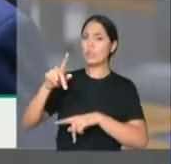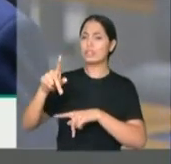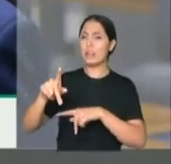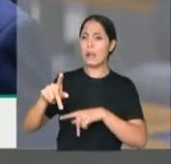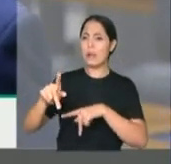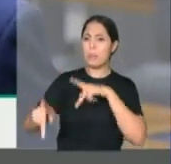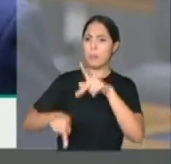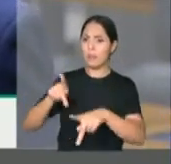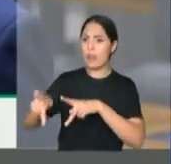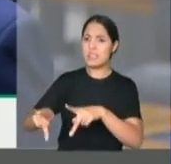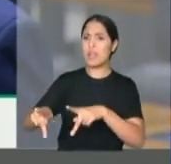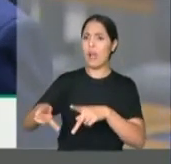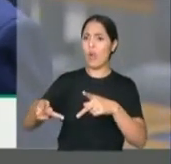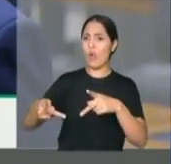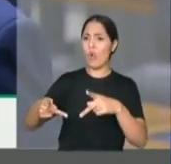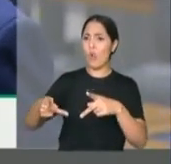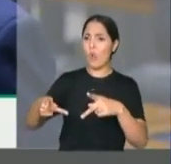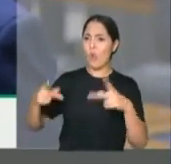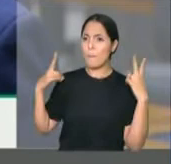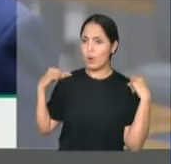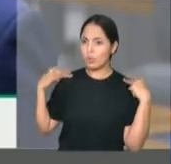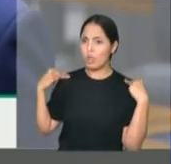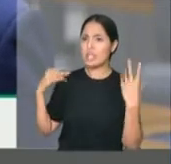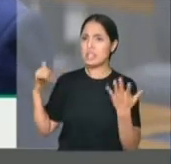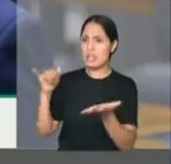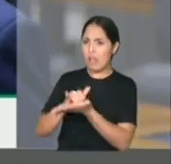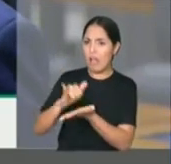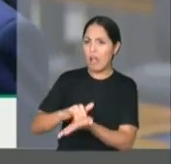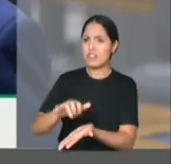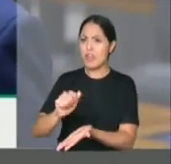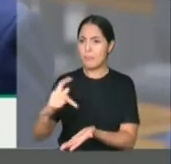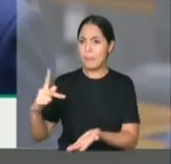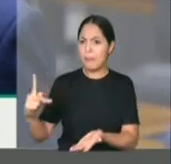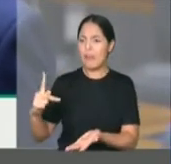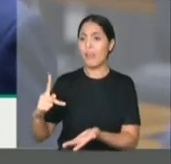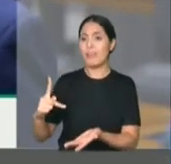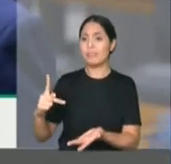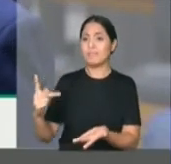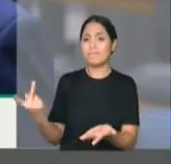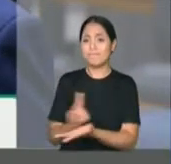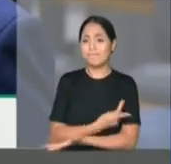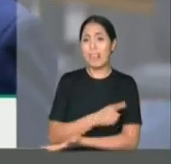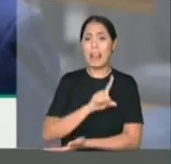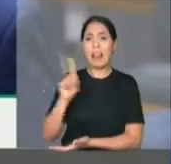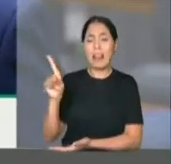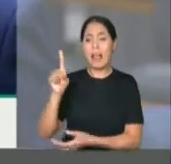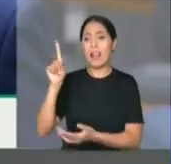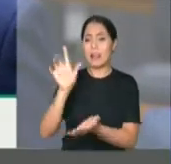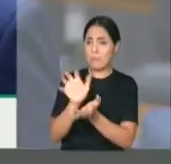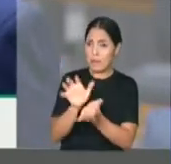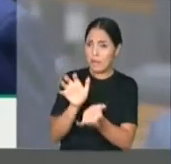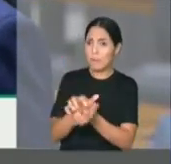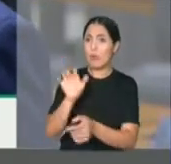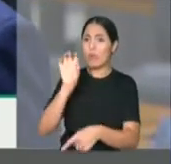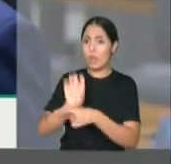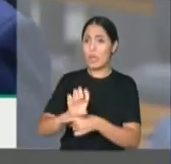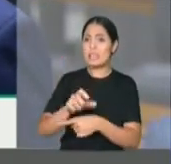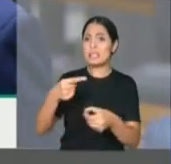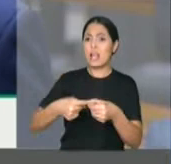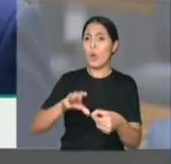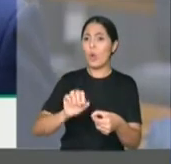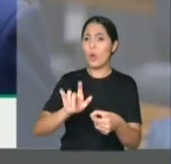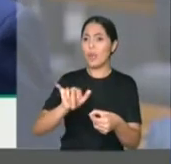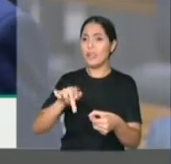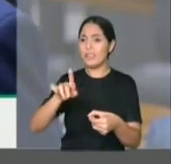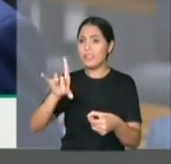aplicativo em nosso país nós tivemos recentemente um cruel assassinato na cidade de olinda no estado de pernambuco agora 3